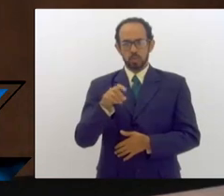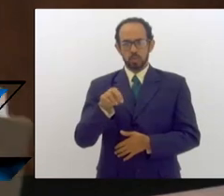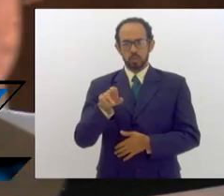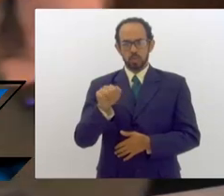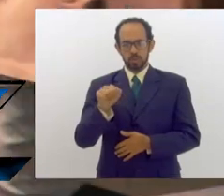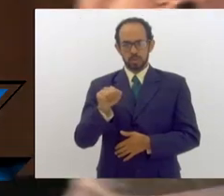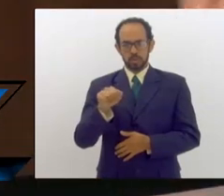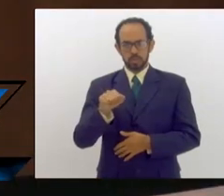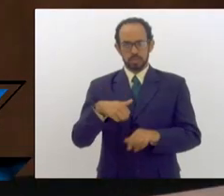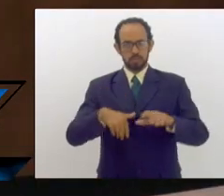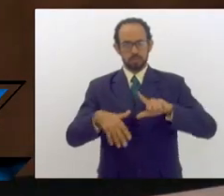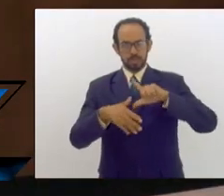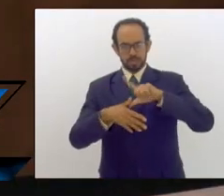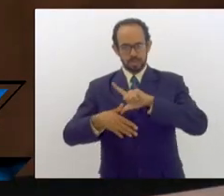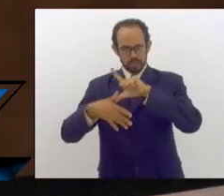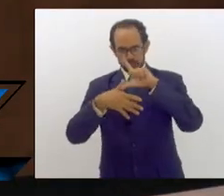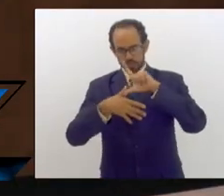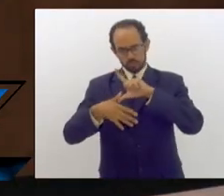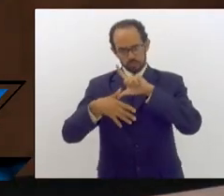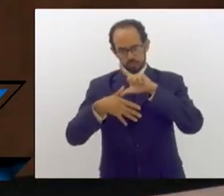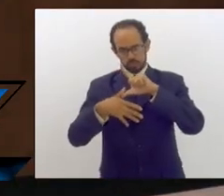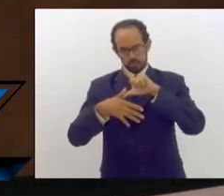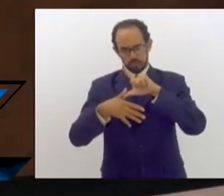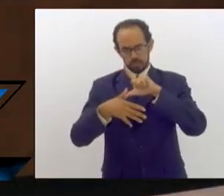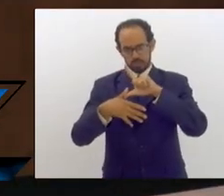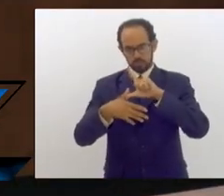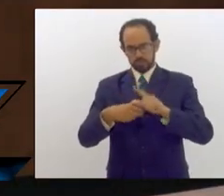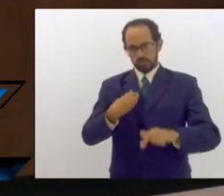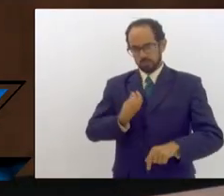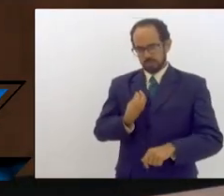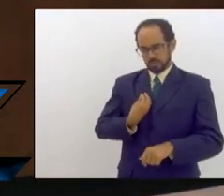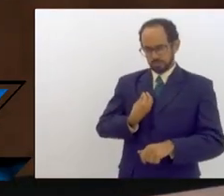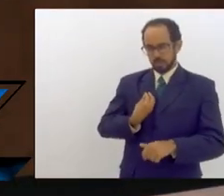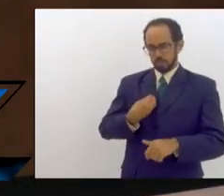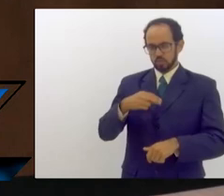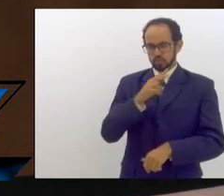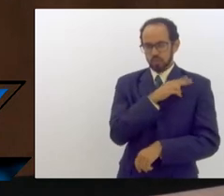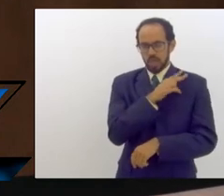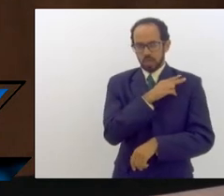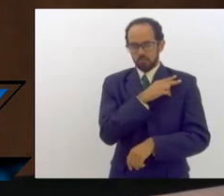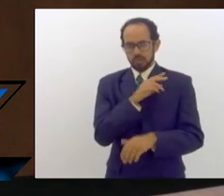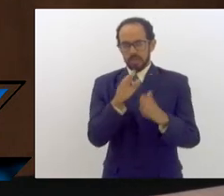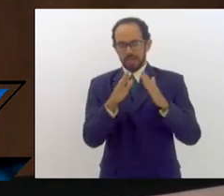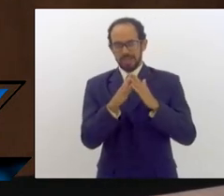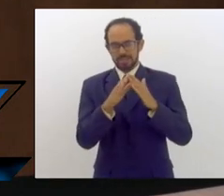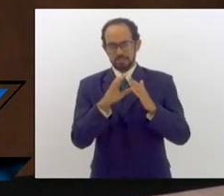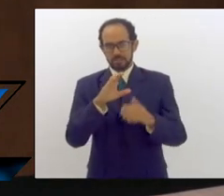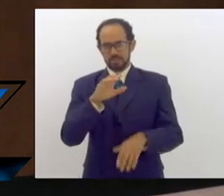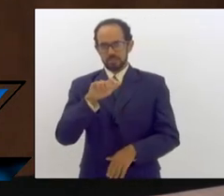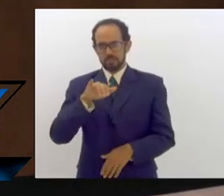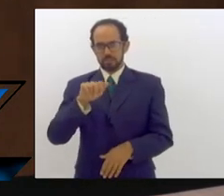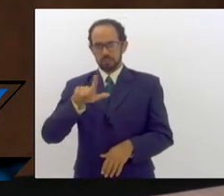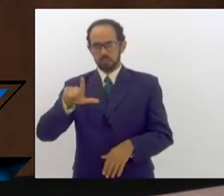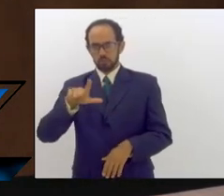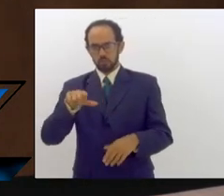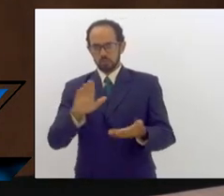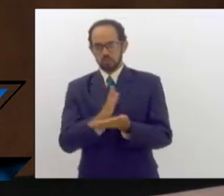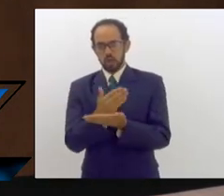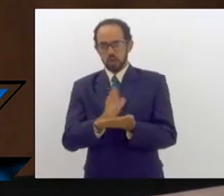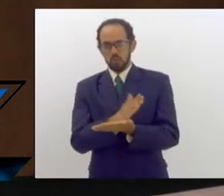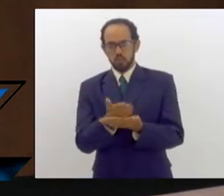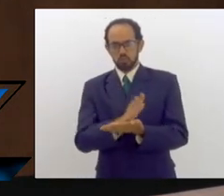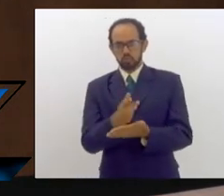Latina tivemos a presença lá do chefe da casa civil tiramos aí a presença de alguns embaixadores